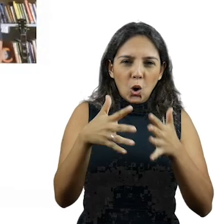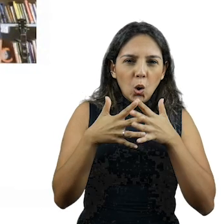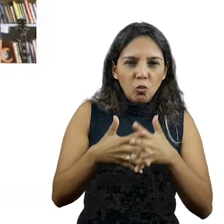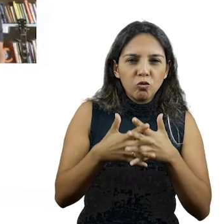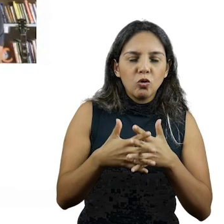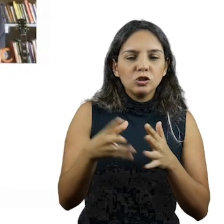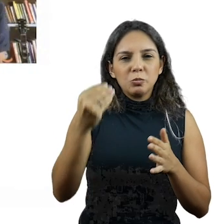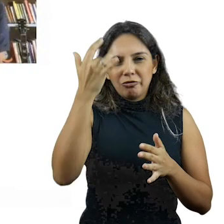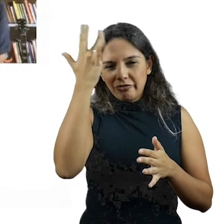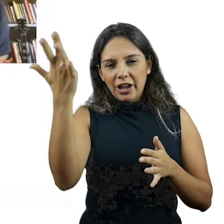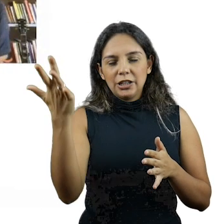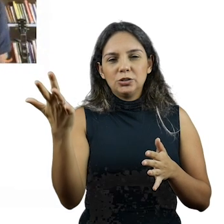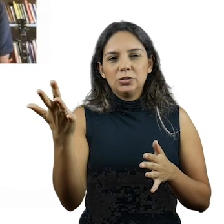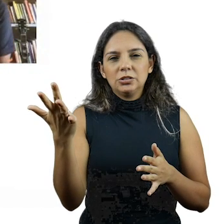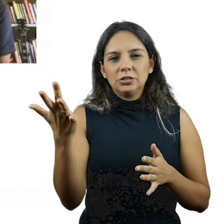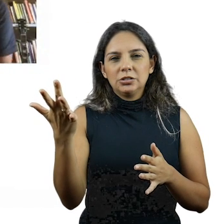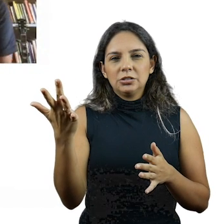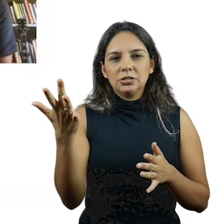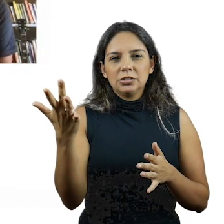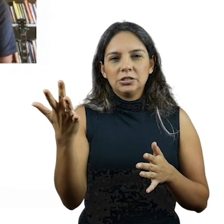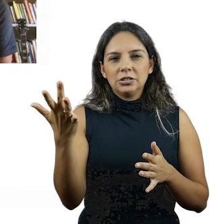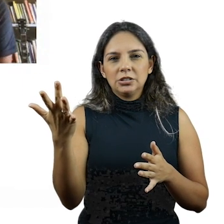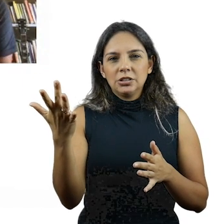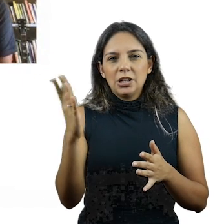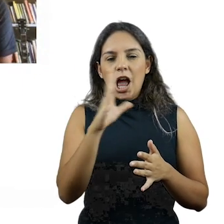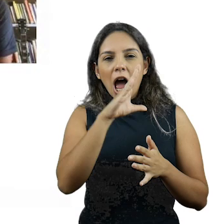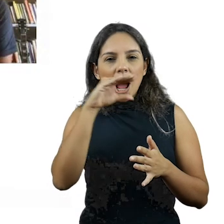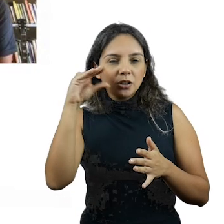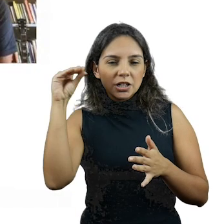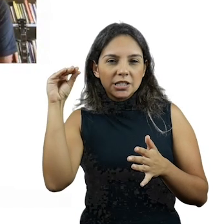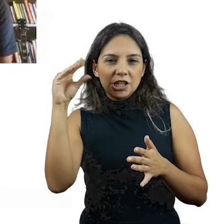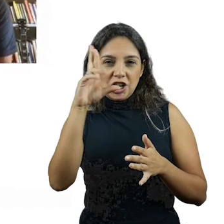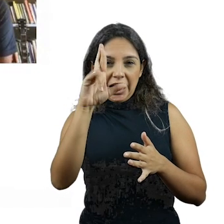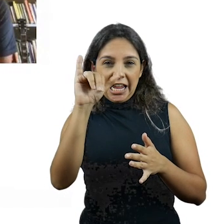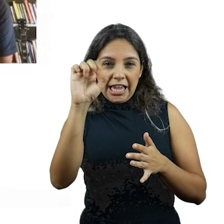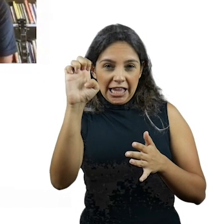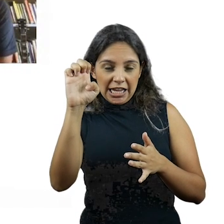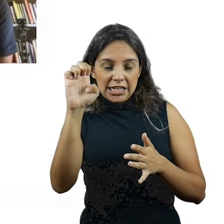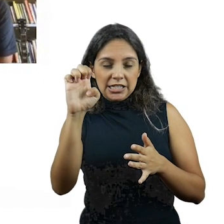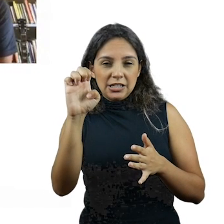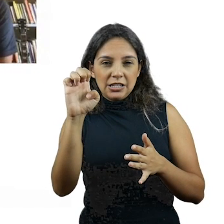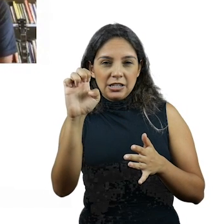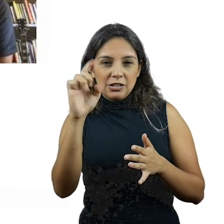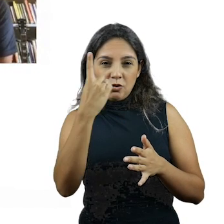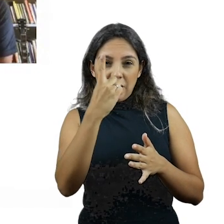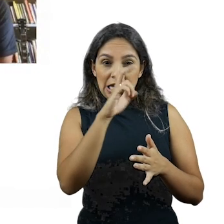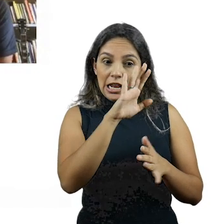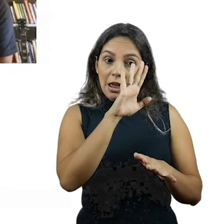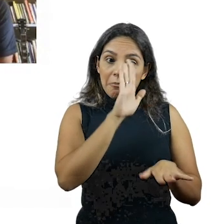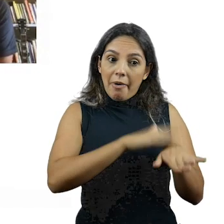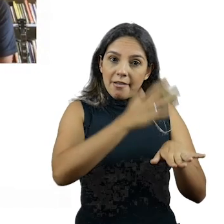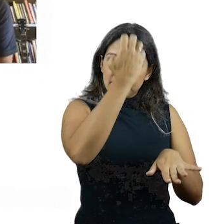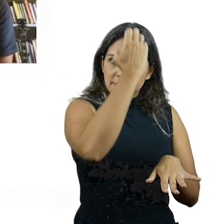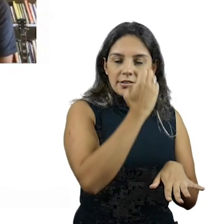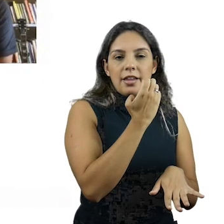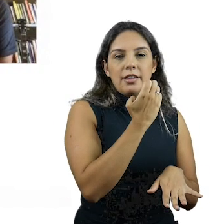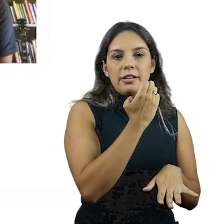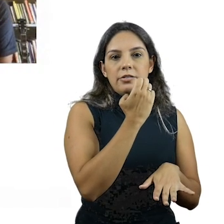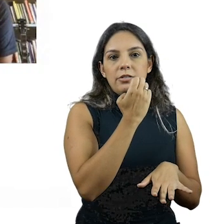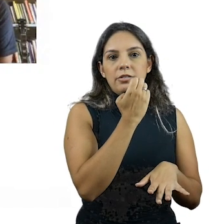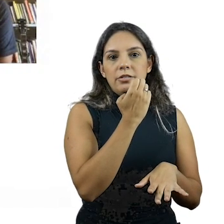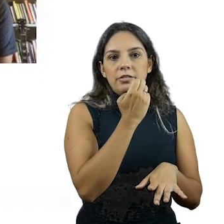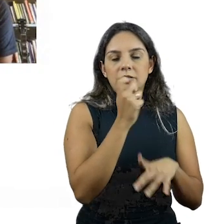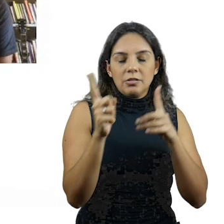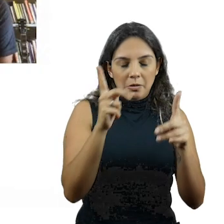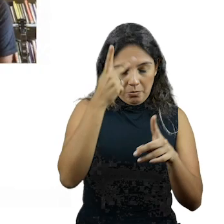confundir muito facilmente uma crise de adolescência que é normal, né, por causa da idade, com uma crise mais séria, né, que pode